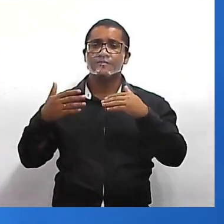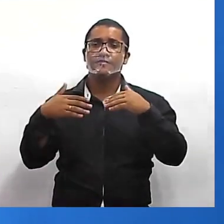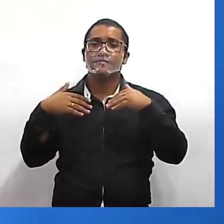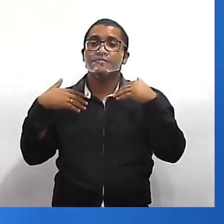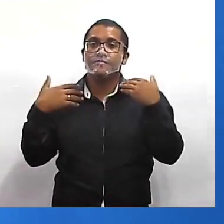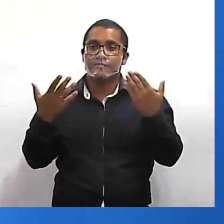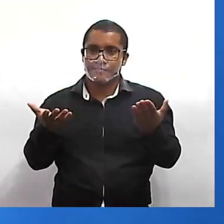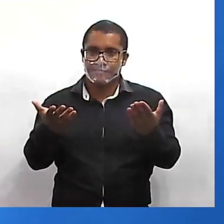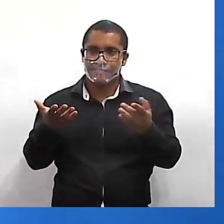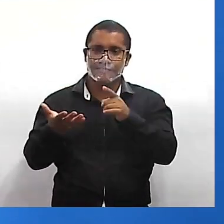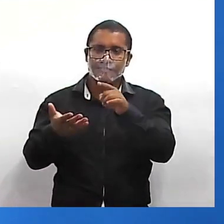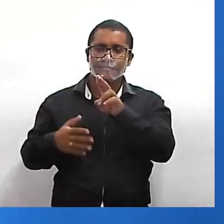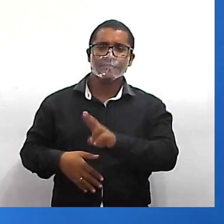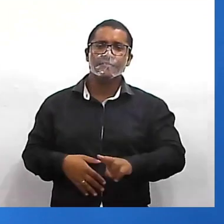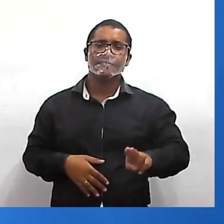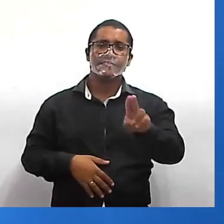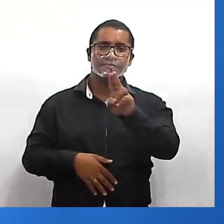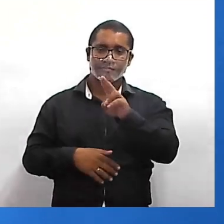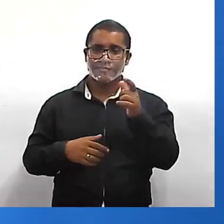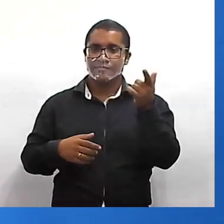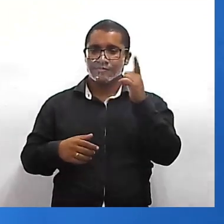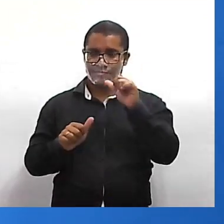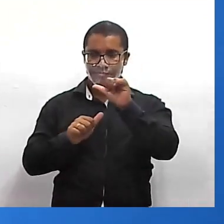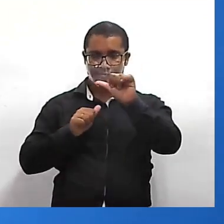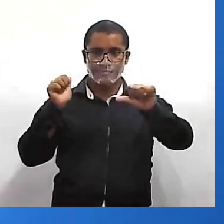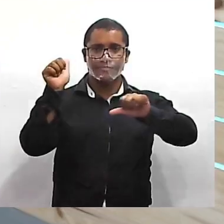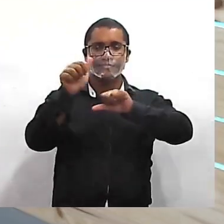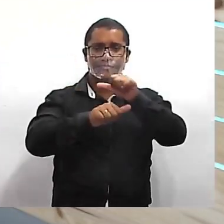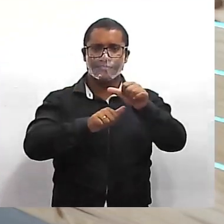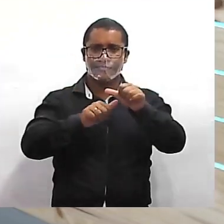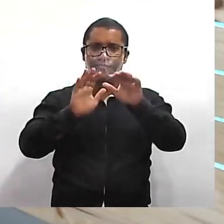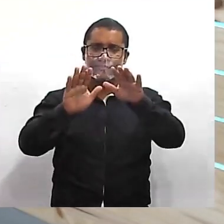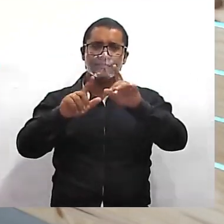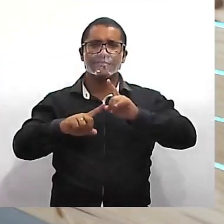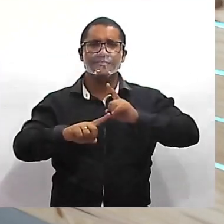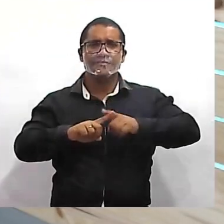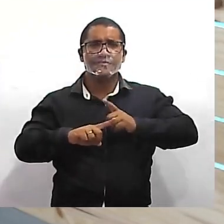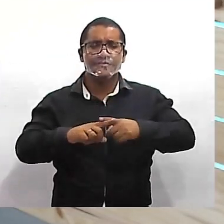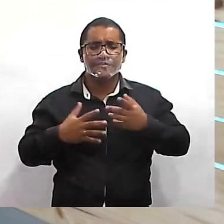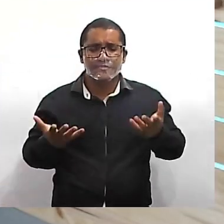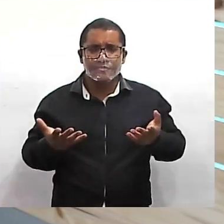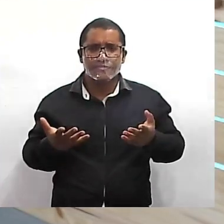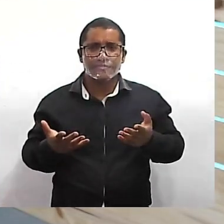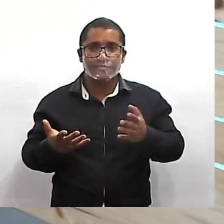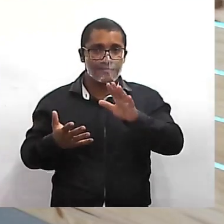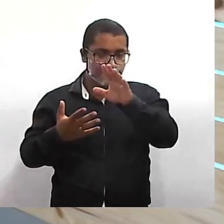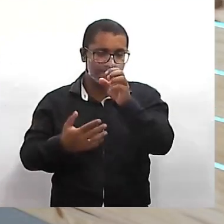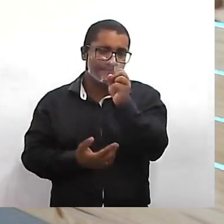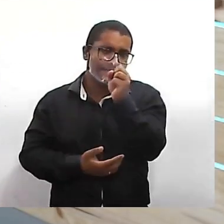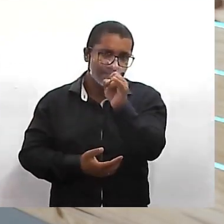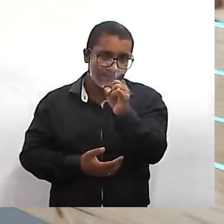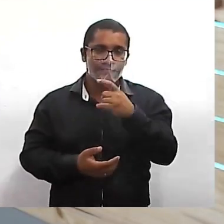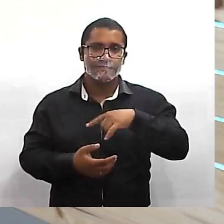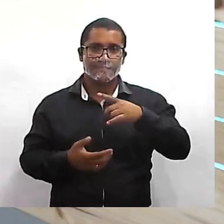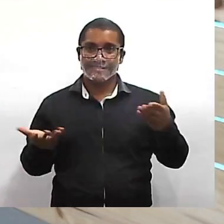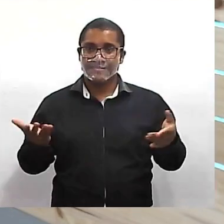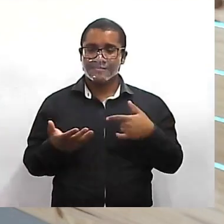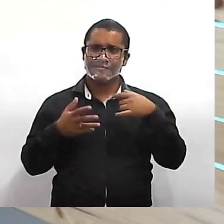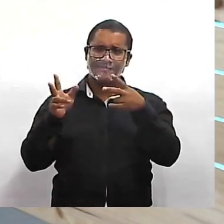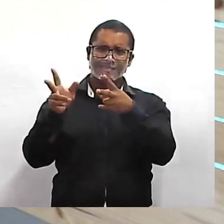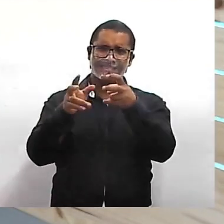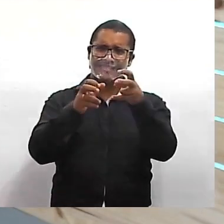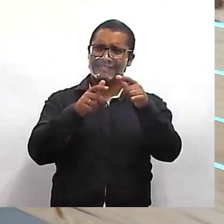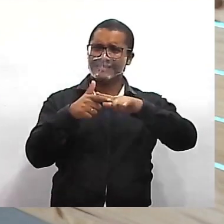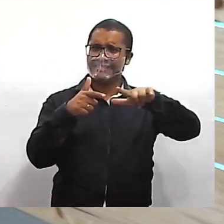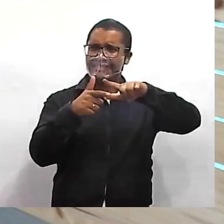podem usar, né, para se reinventar. Por que isso? Porque se a gente vive num cenário que está